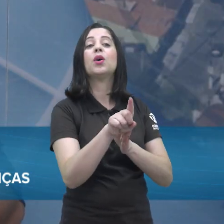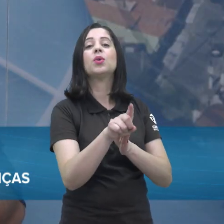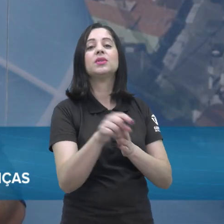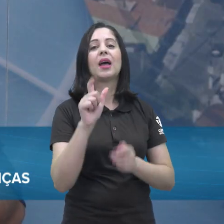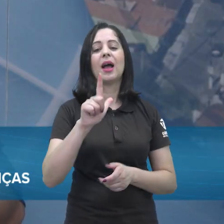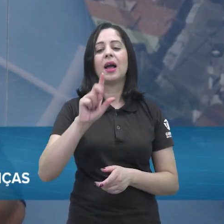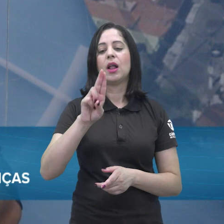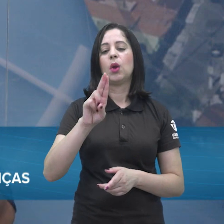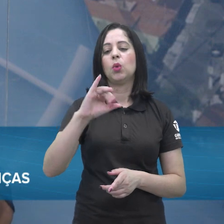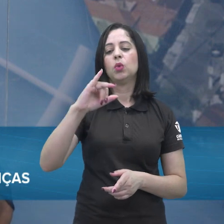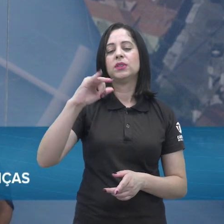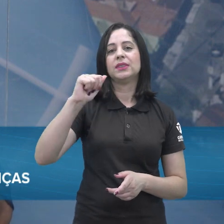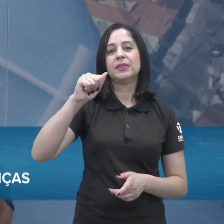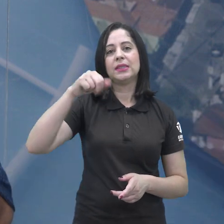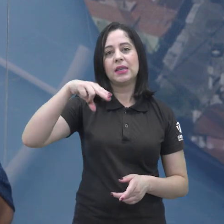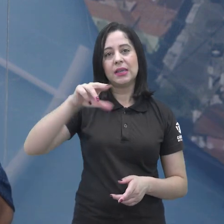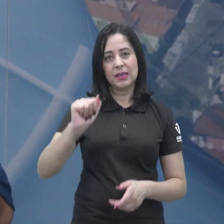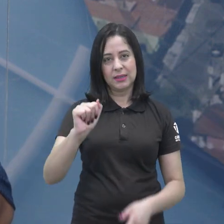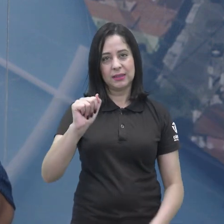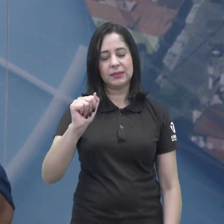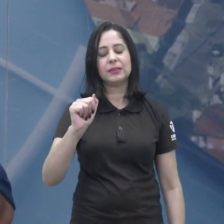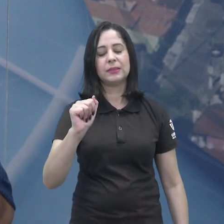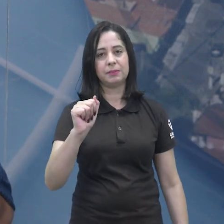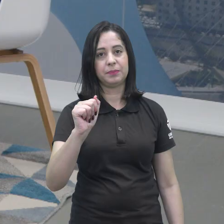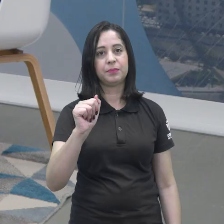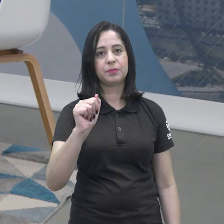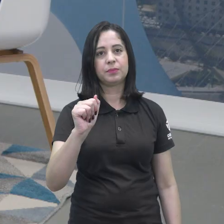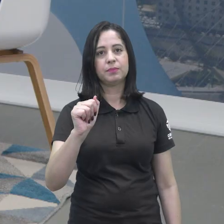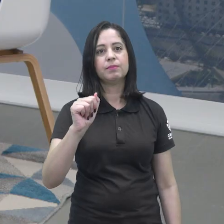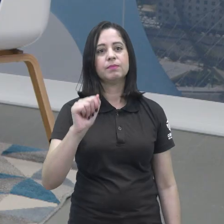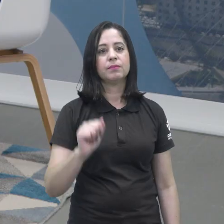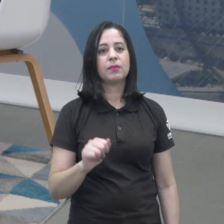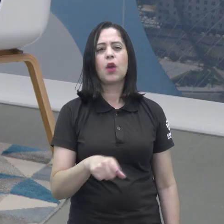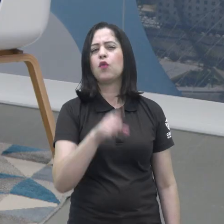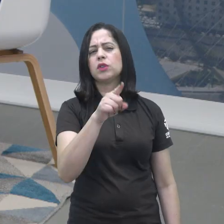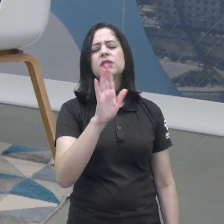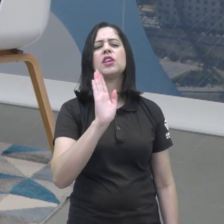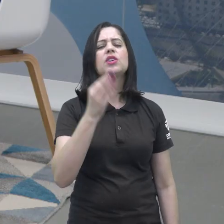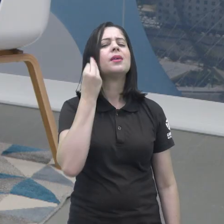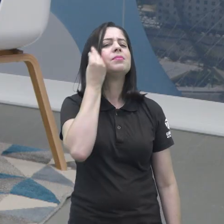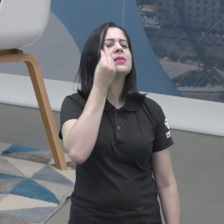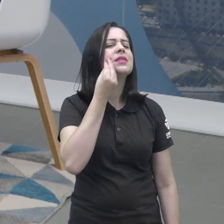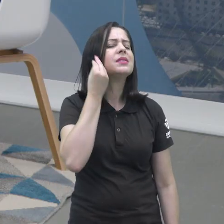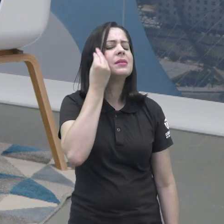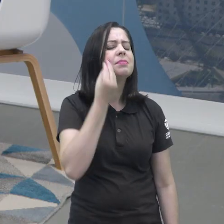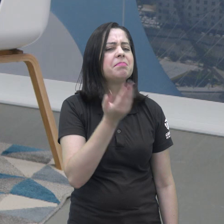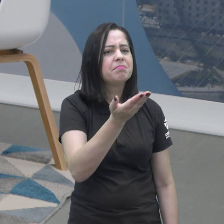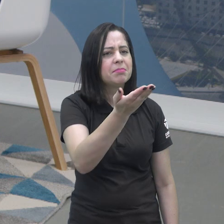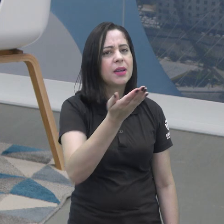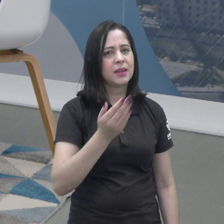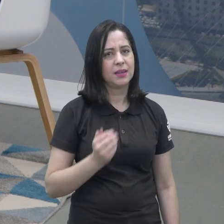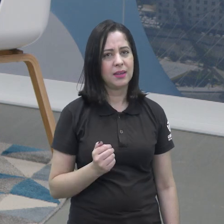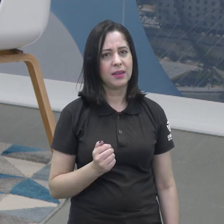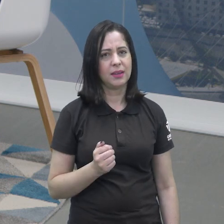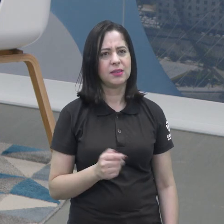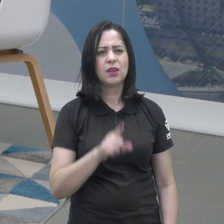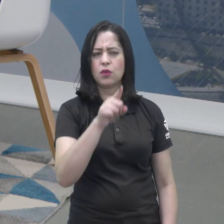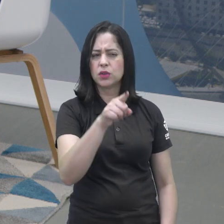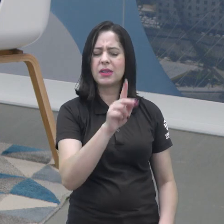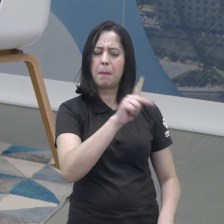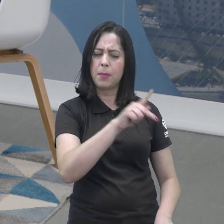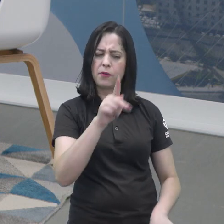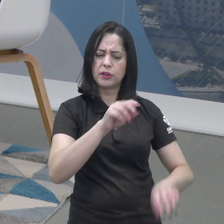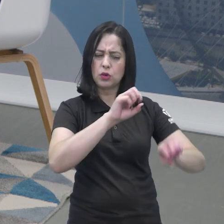que é professora nessa área de gestão de negócios, com a sua experiência, Luciana, né,